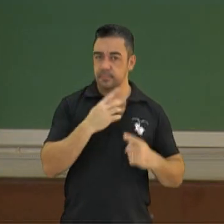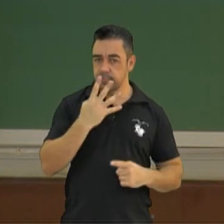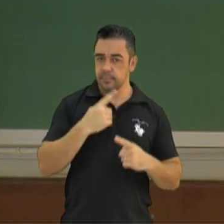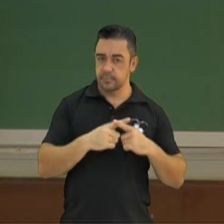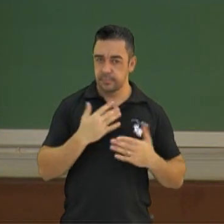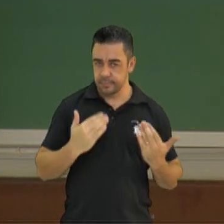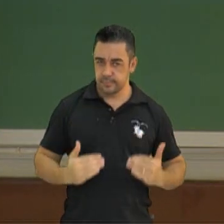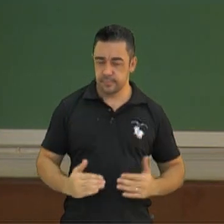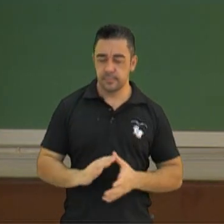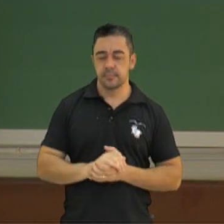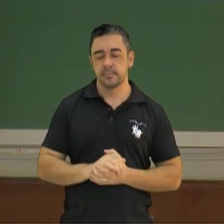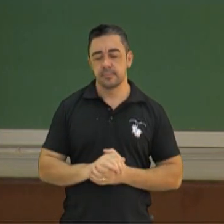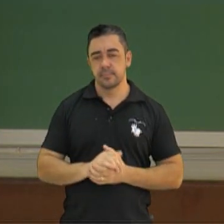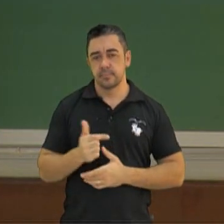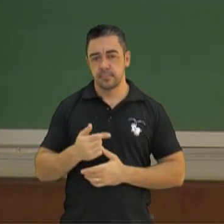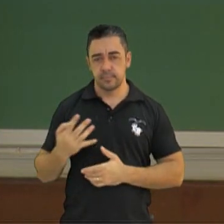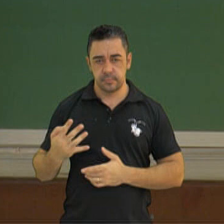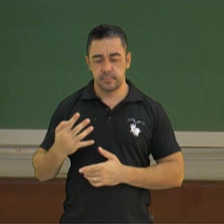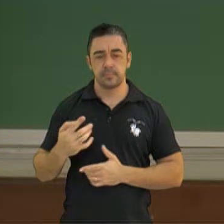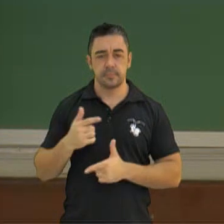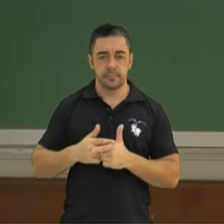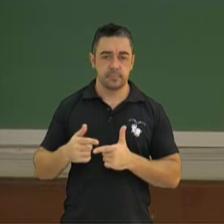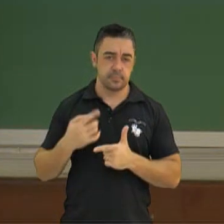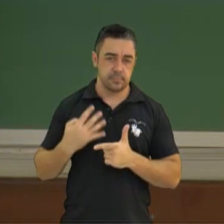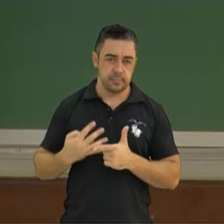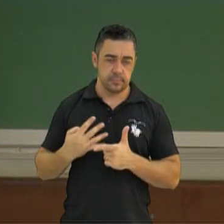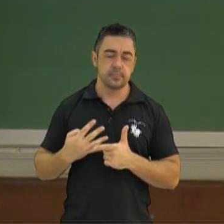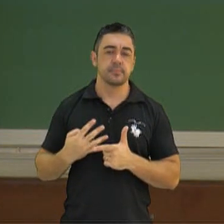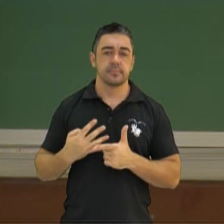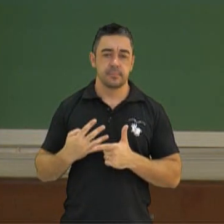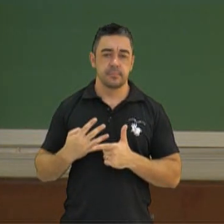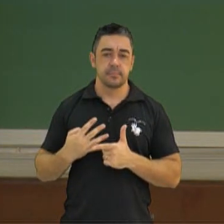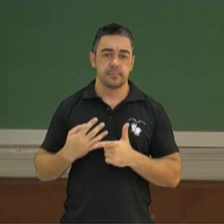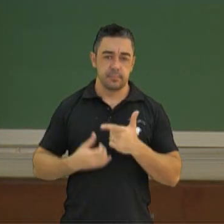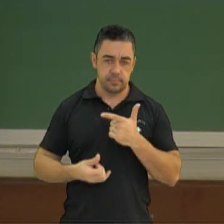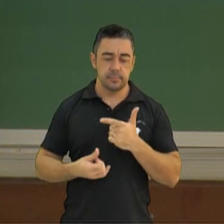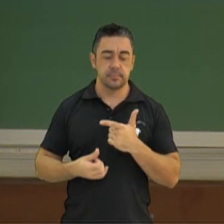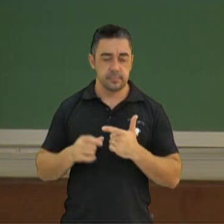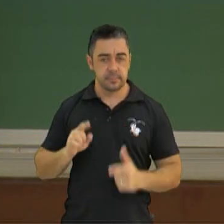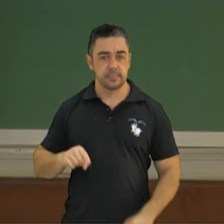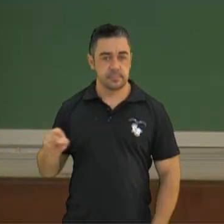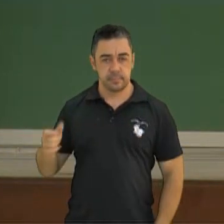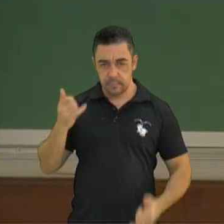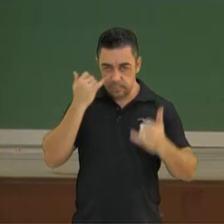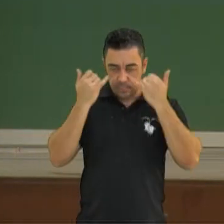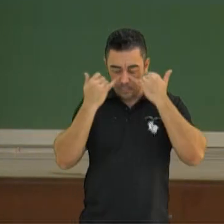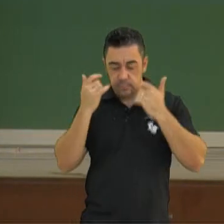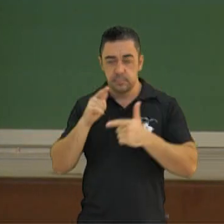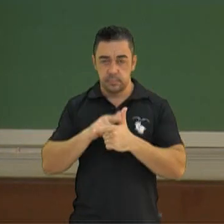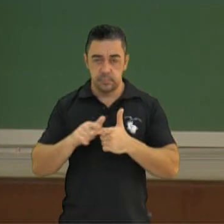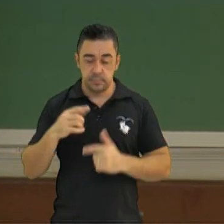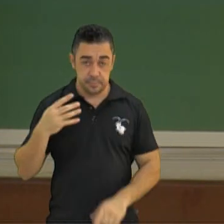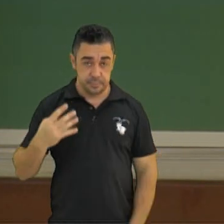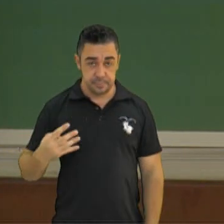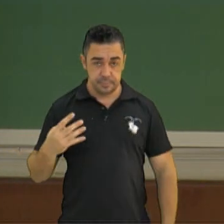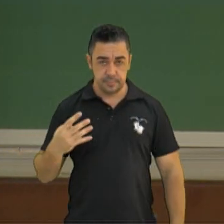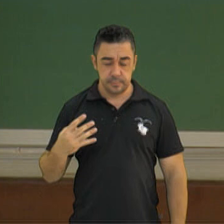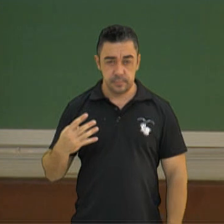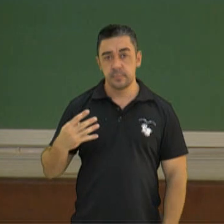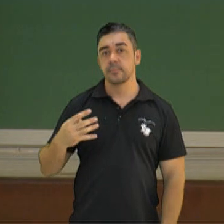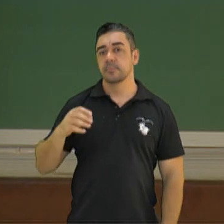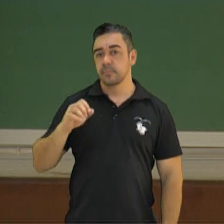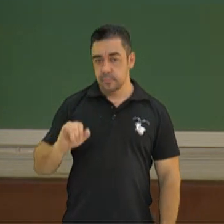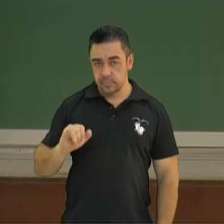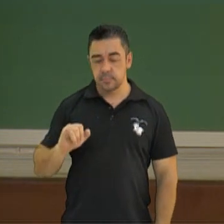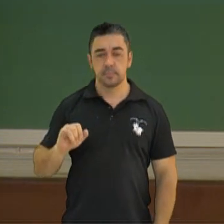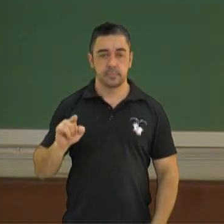bom. 24 dividido por 4 dá 6. Então significa que essa informação dividiu por 4. Se é